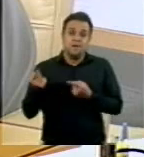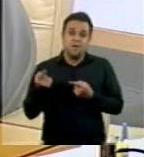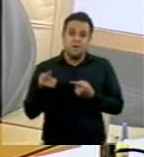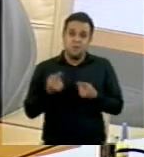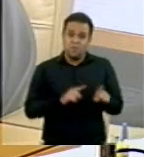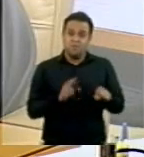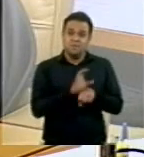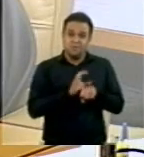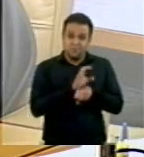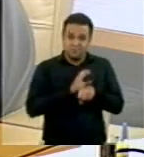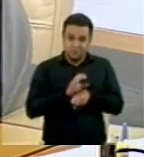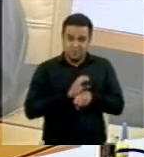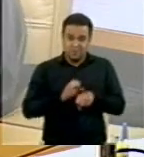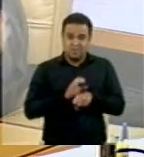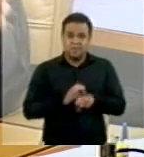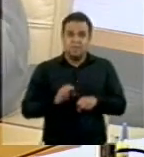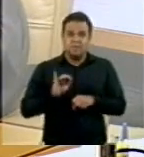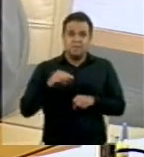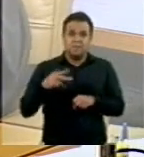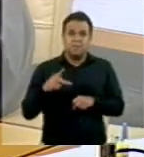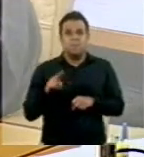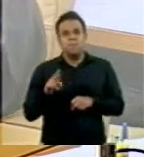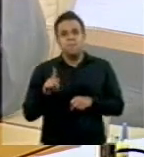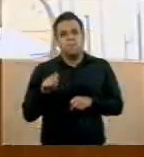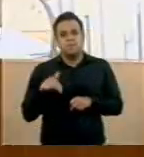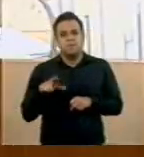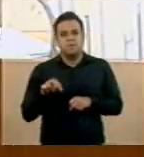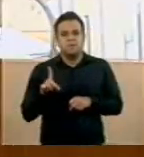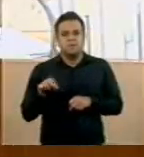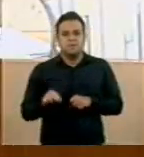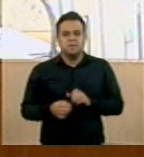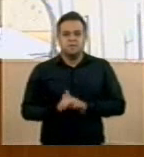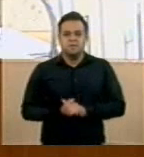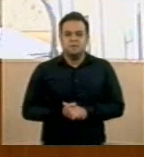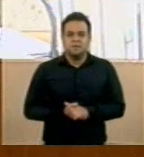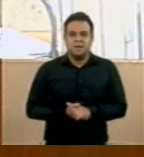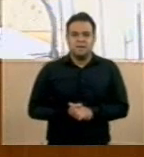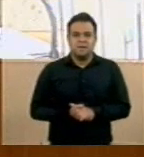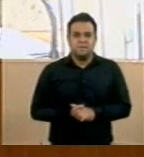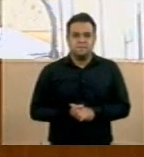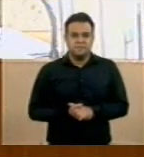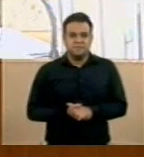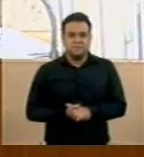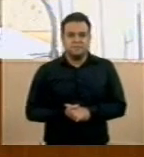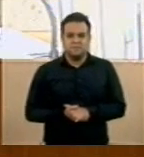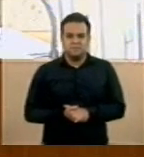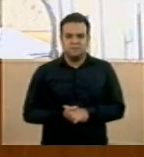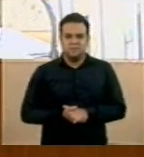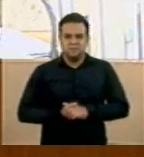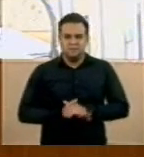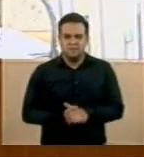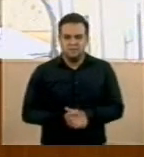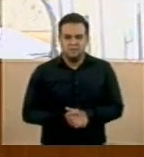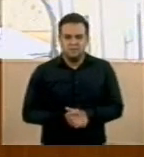os dispositivos impugnados. É como voto. Agradeço a Vossa Excelência pelo brilhantíssimo voto